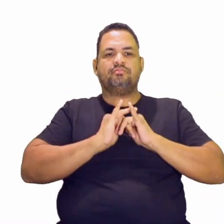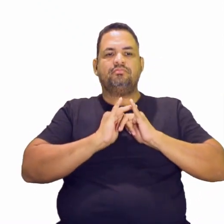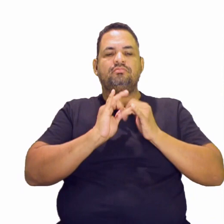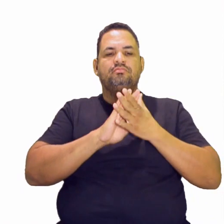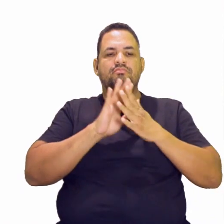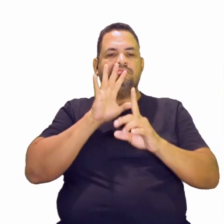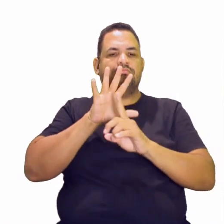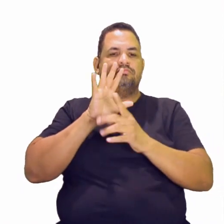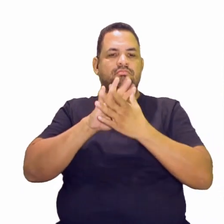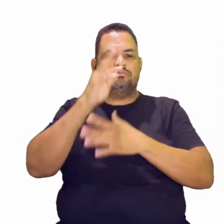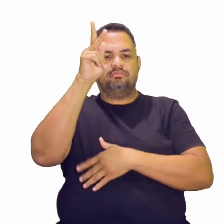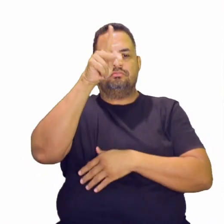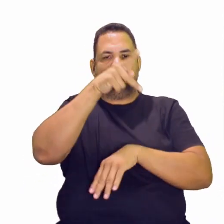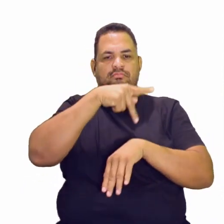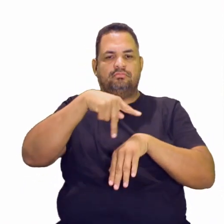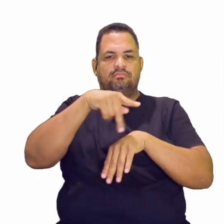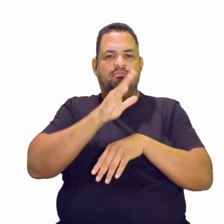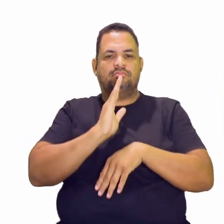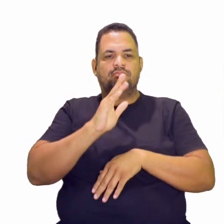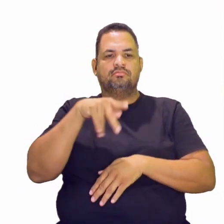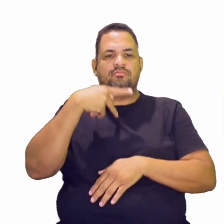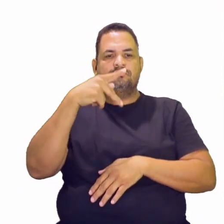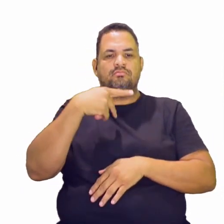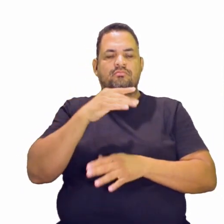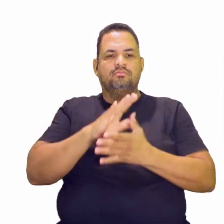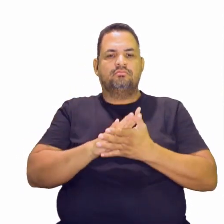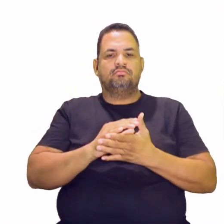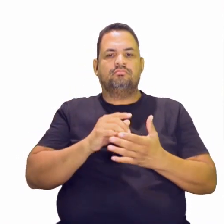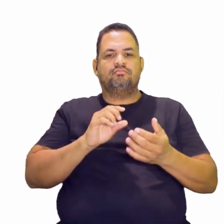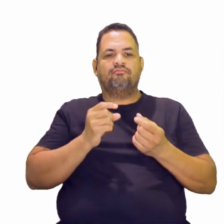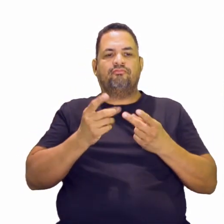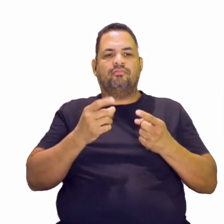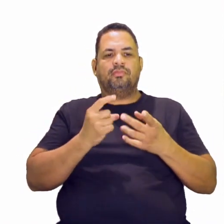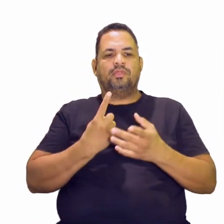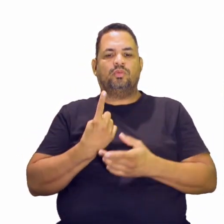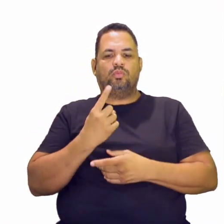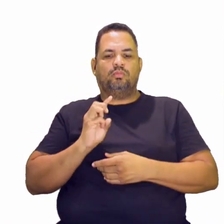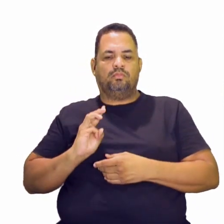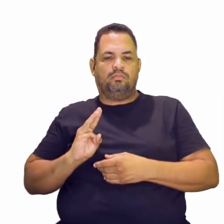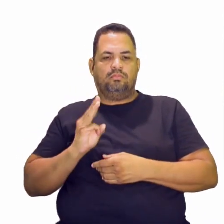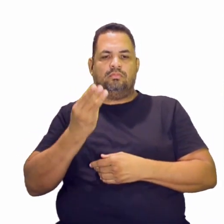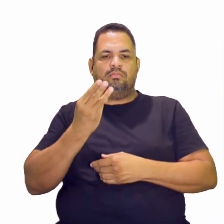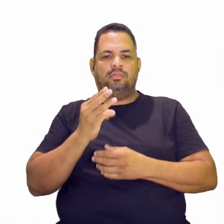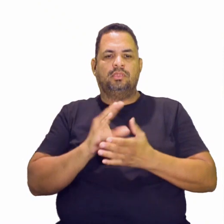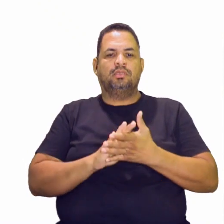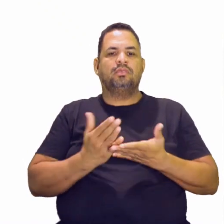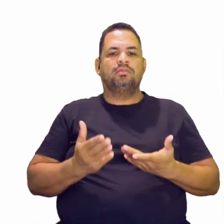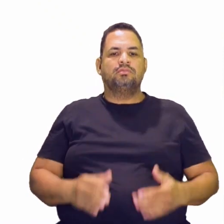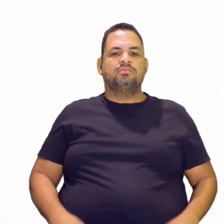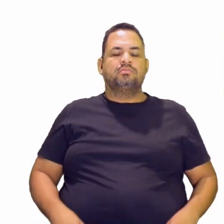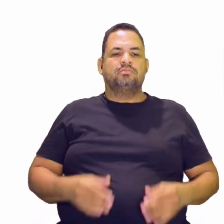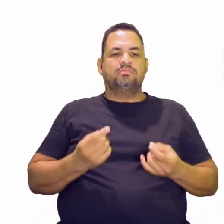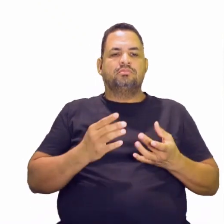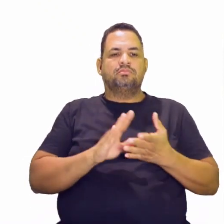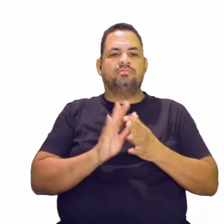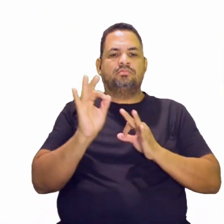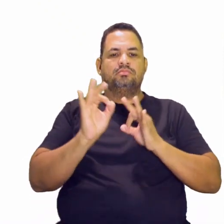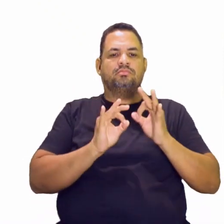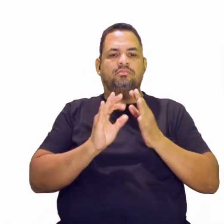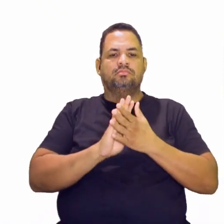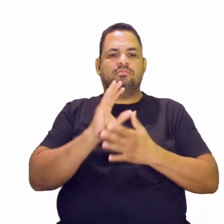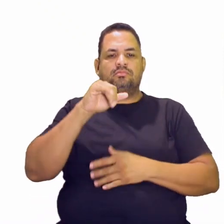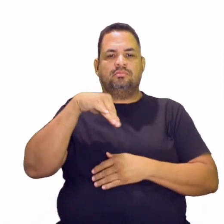do Brasil, né? Como já foi falado, eles venderam mais de 1 milhão de álbuns, né? Formada então por